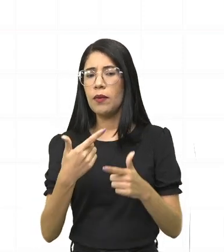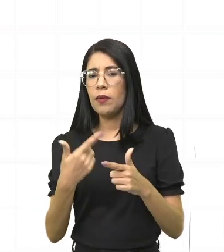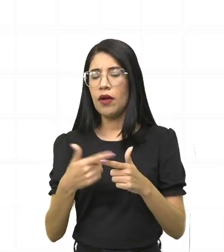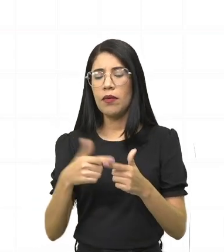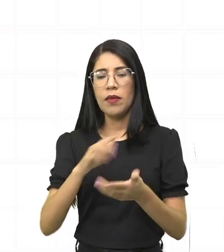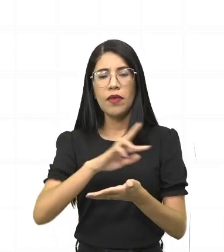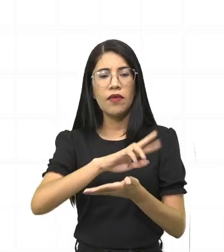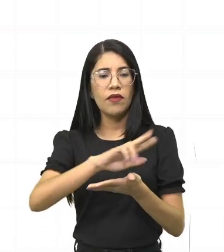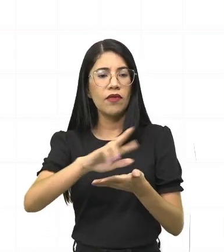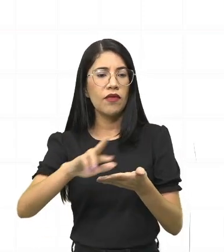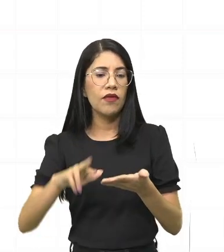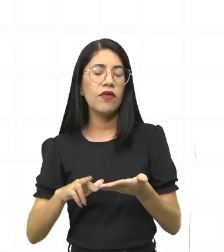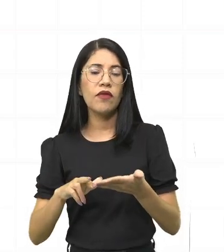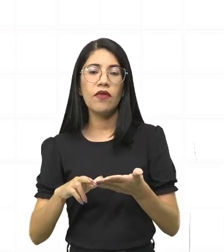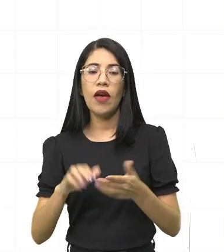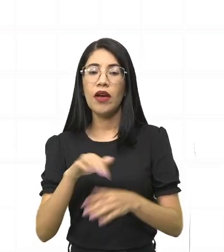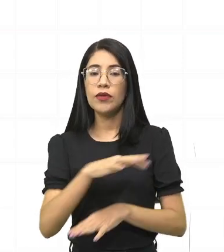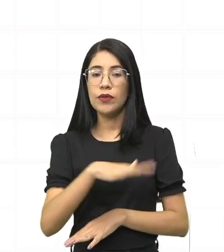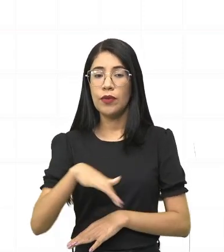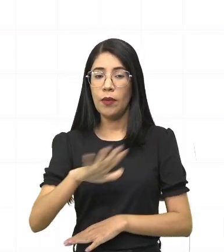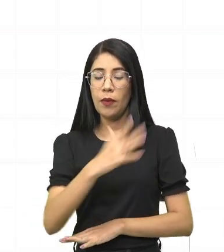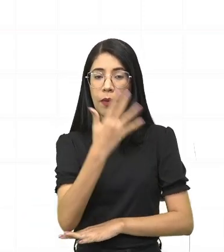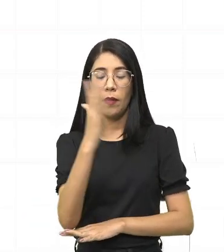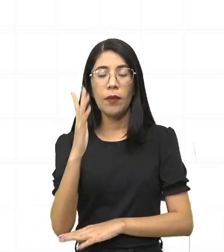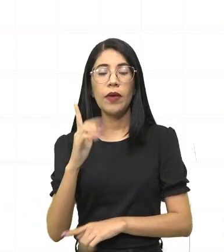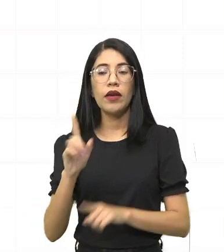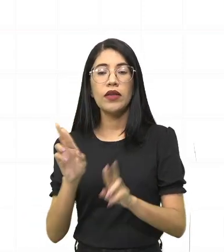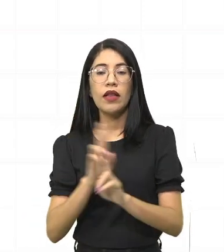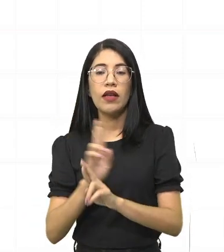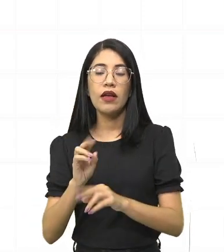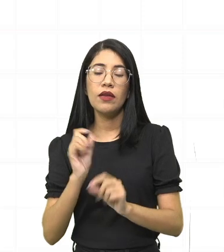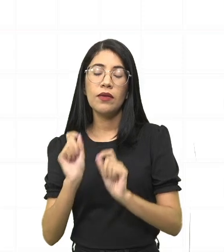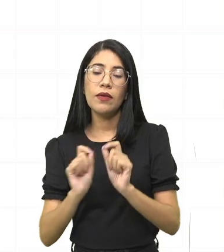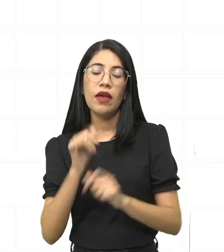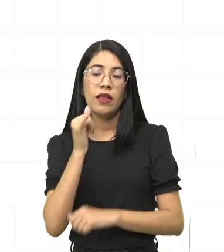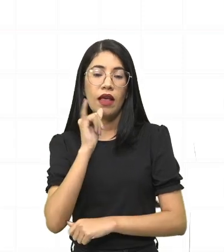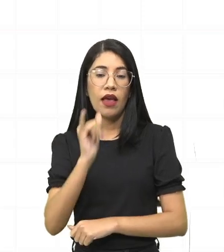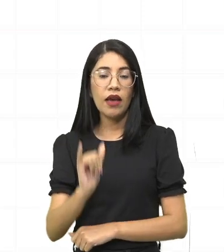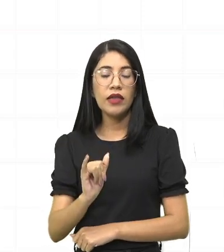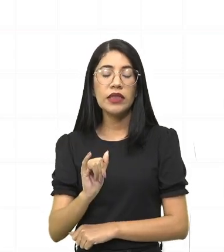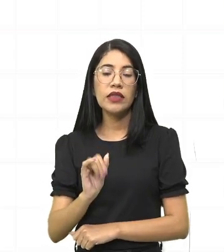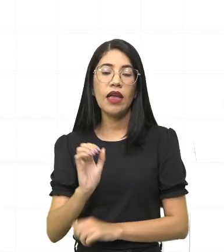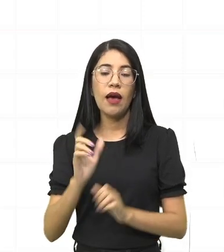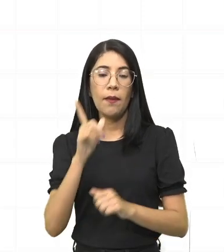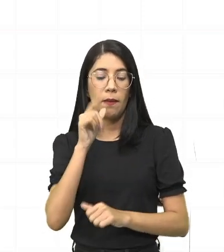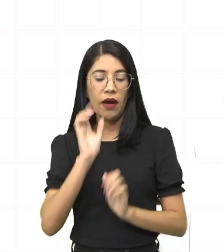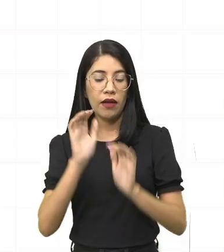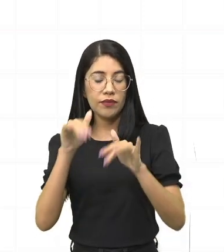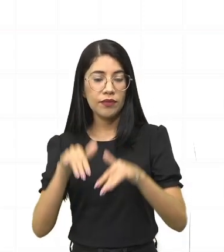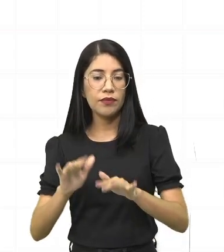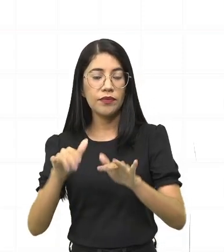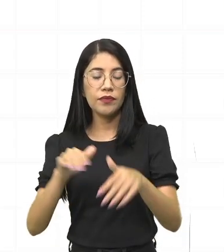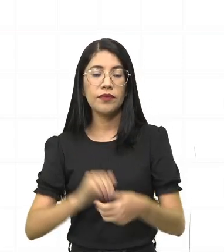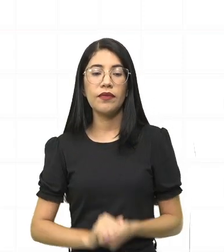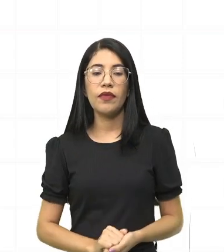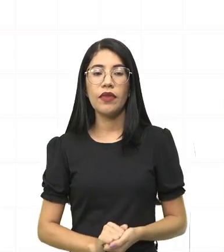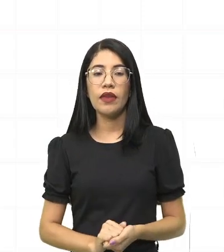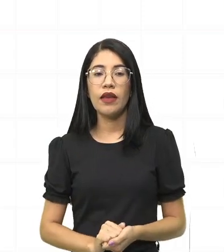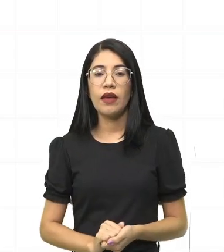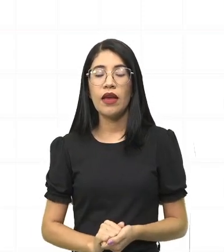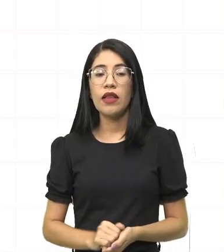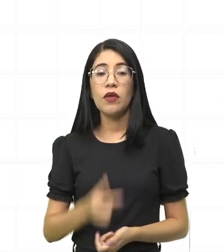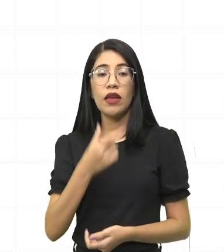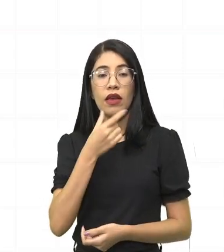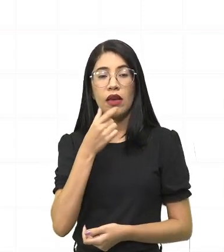impactos ambientais, né? Em relação à energia maremotriz. Então, nós temos o Reino Unido,